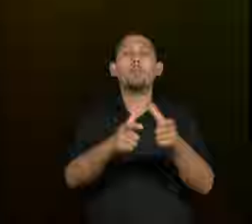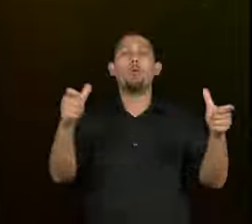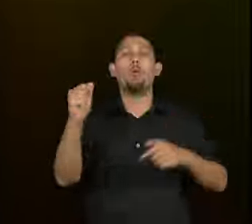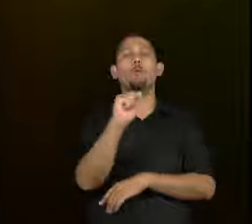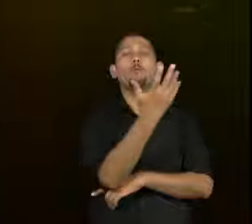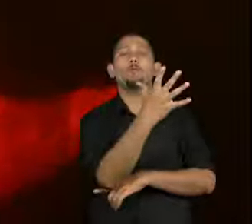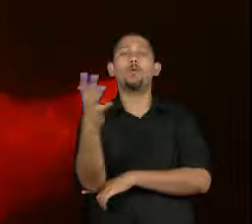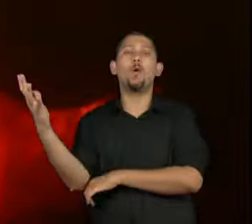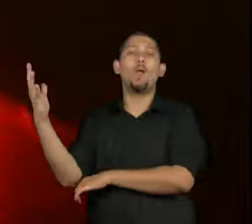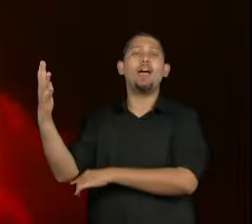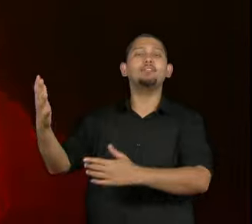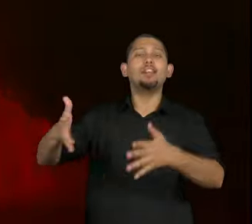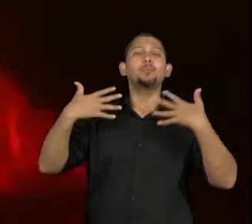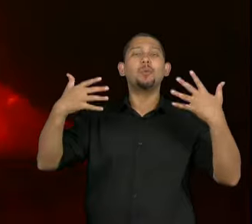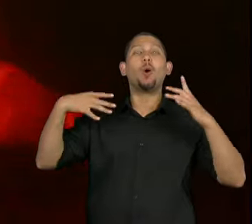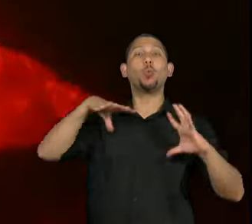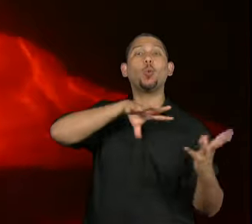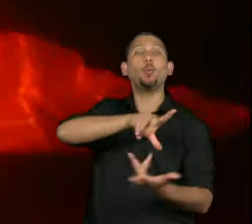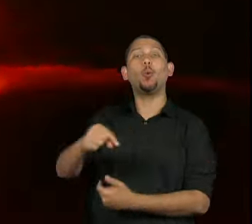do mundo.